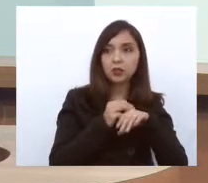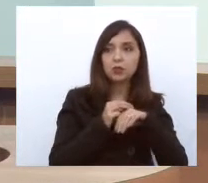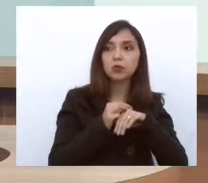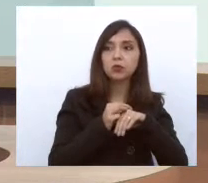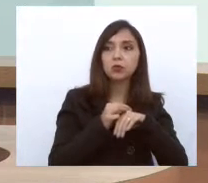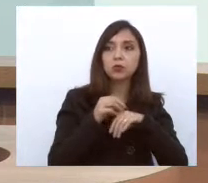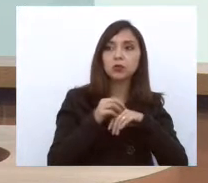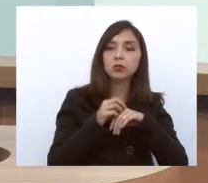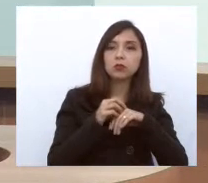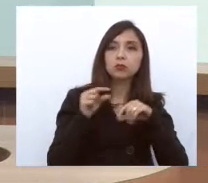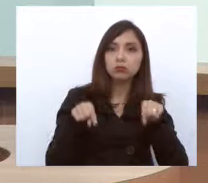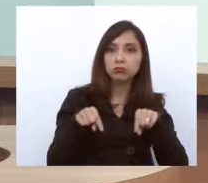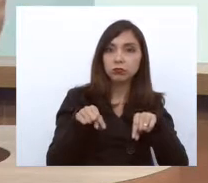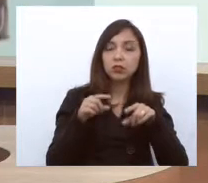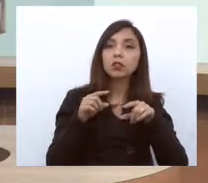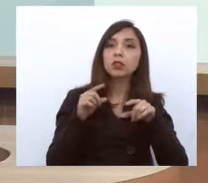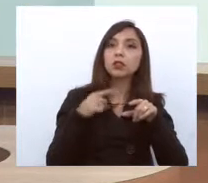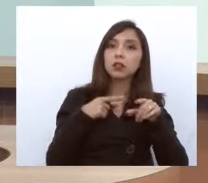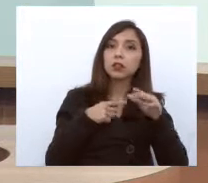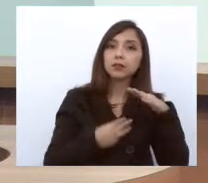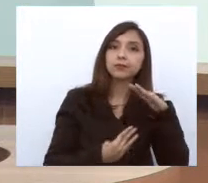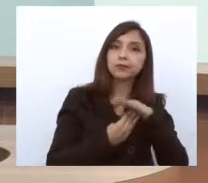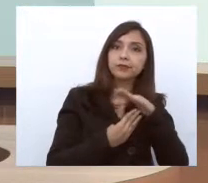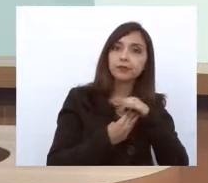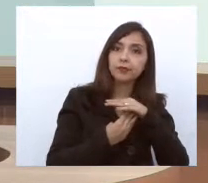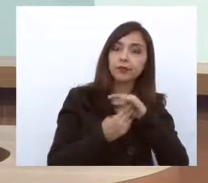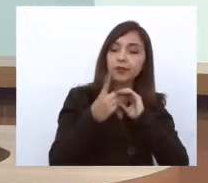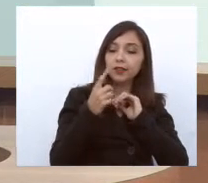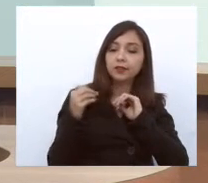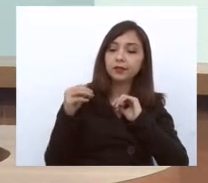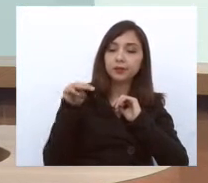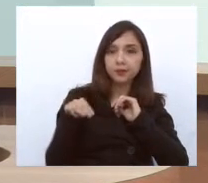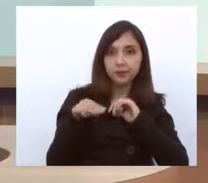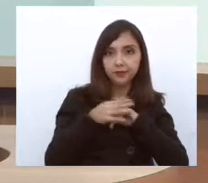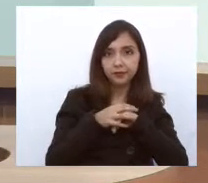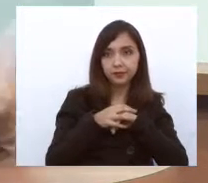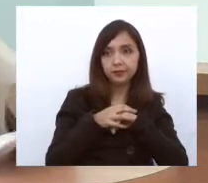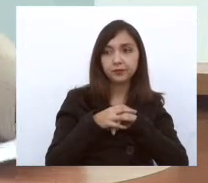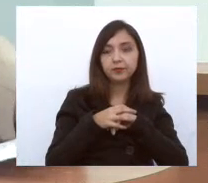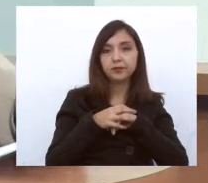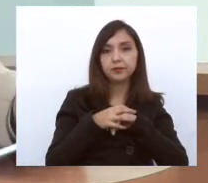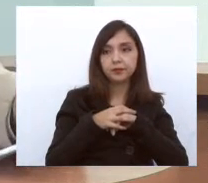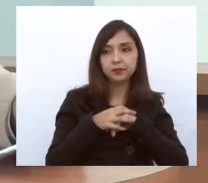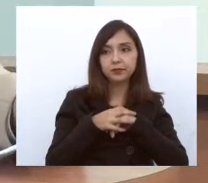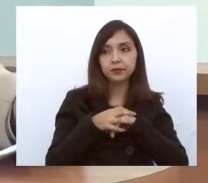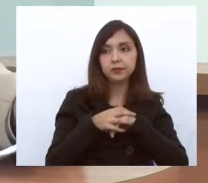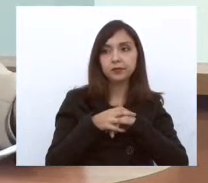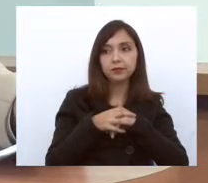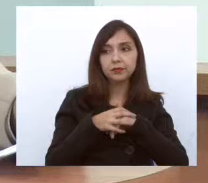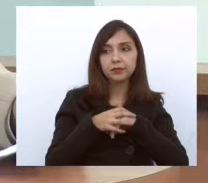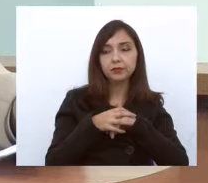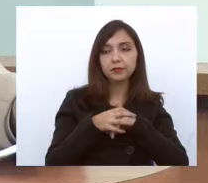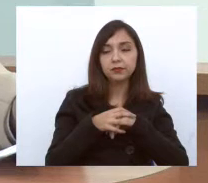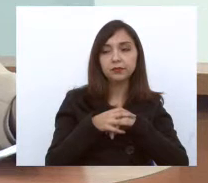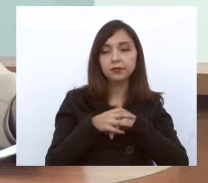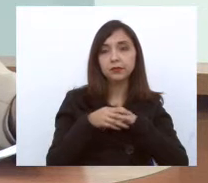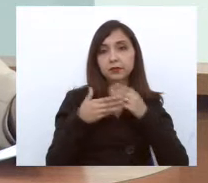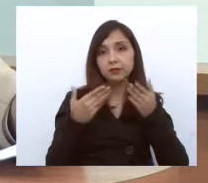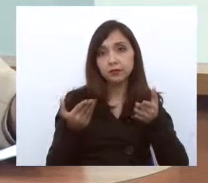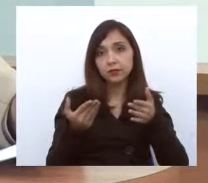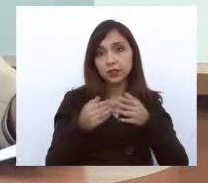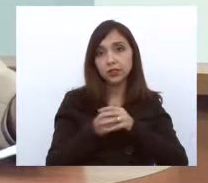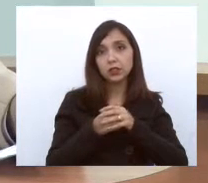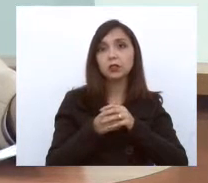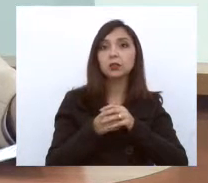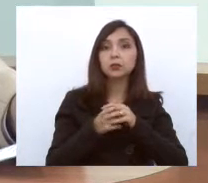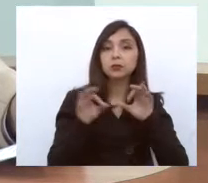e horizontais. Ela está limitando a 100 metros. Está limitando a 100 metros. Certo? Então, que